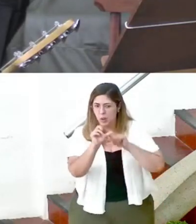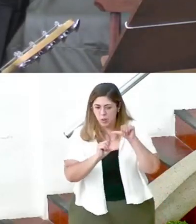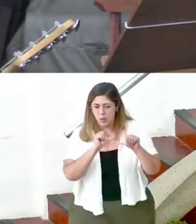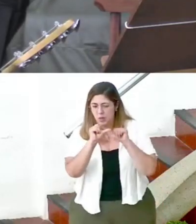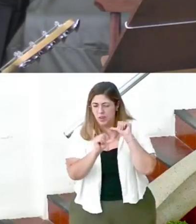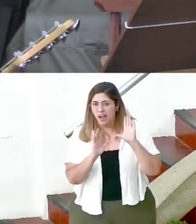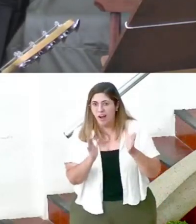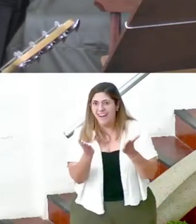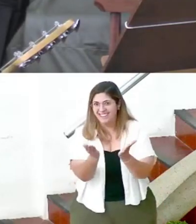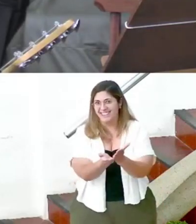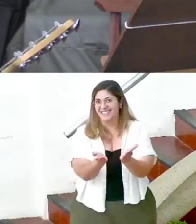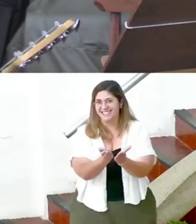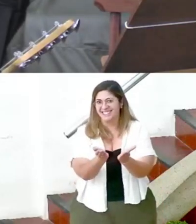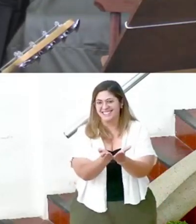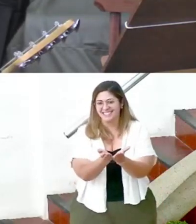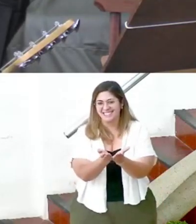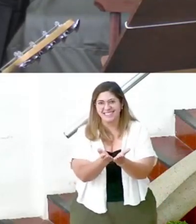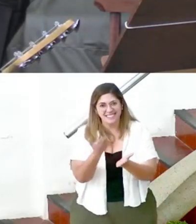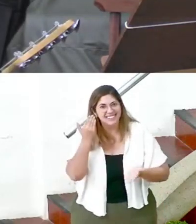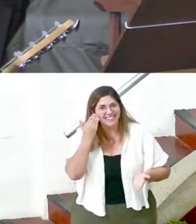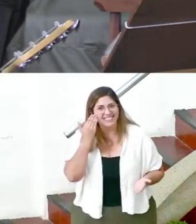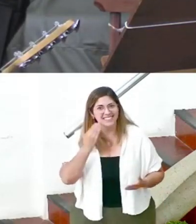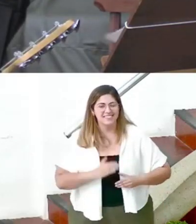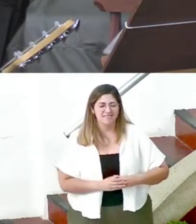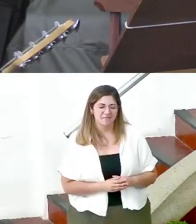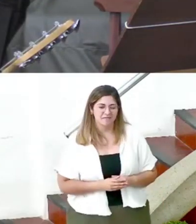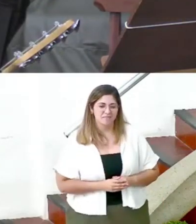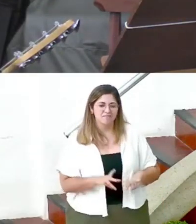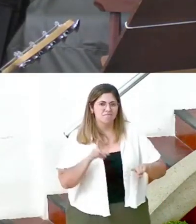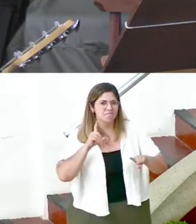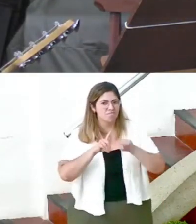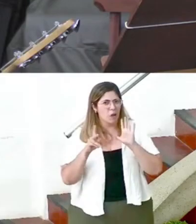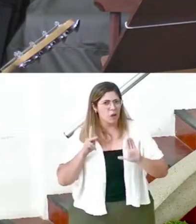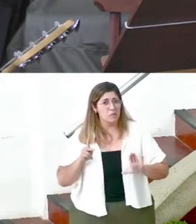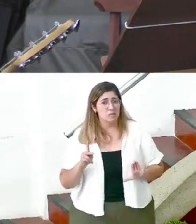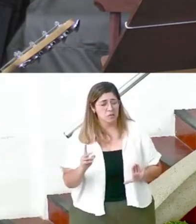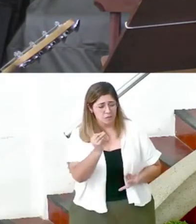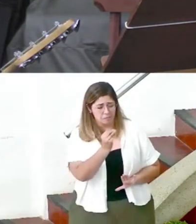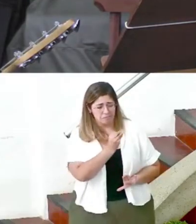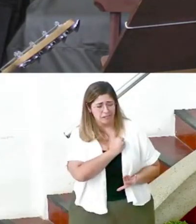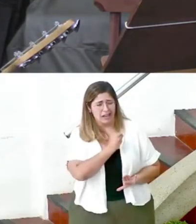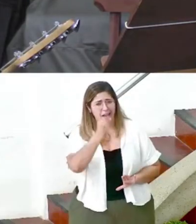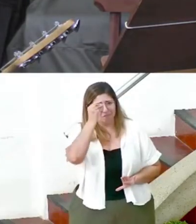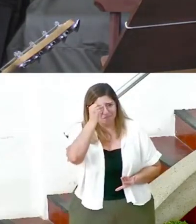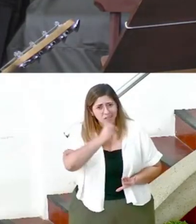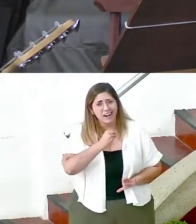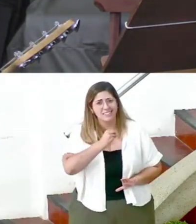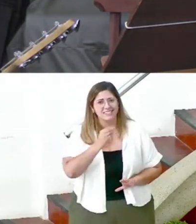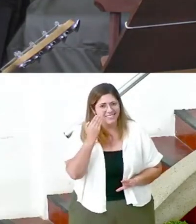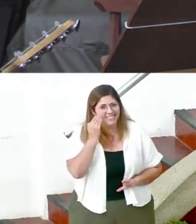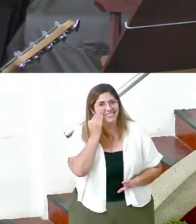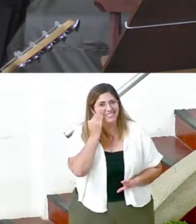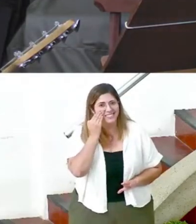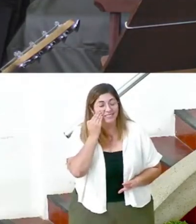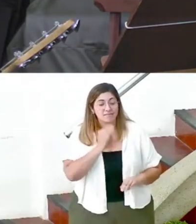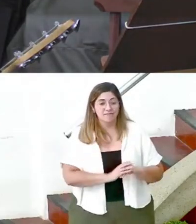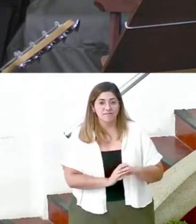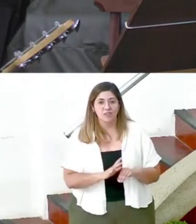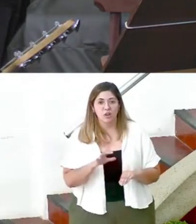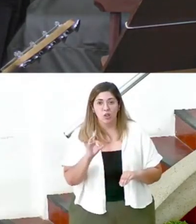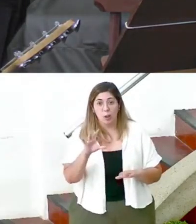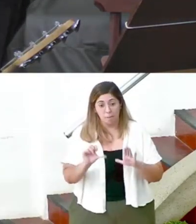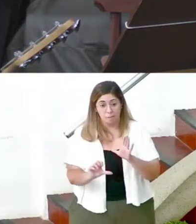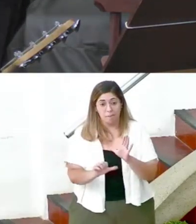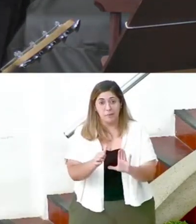está crente, porque a gente ficou crente. Nós ainda continuamos fracos. Esse é o primeiro degrau da